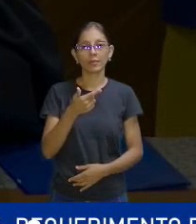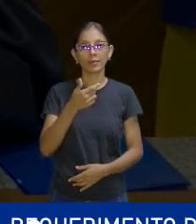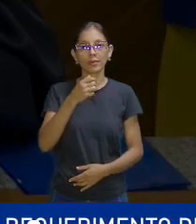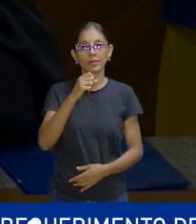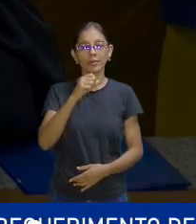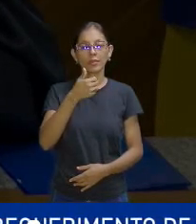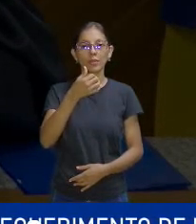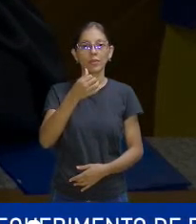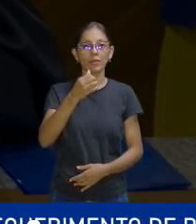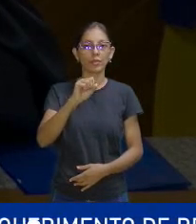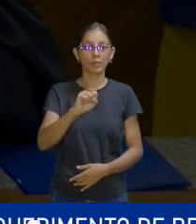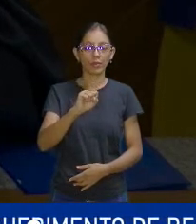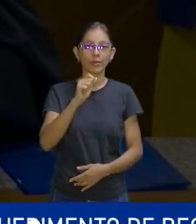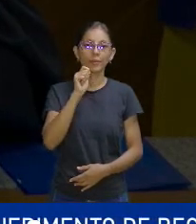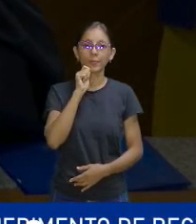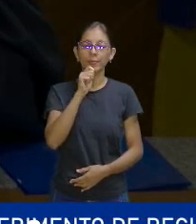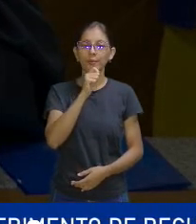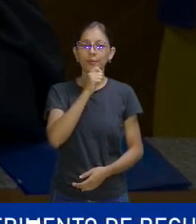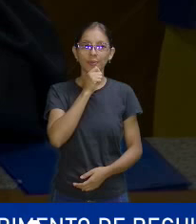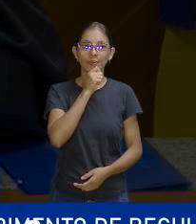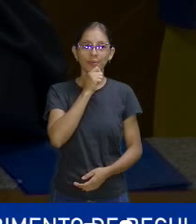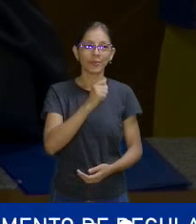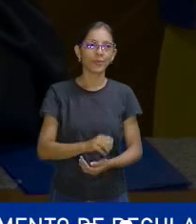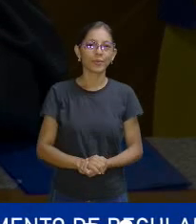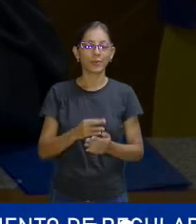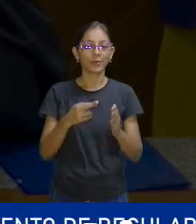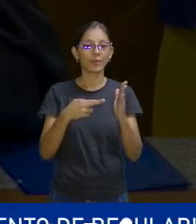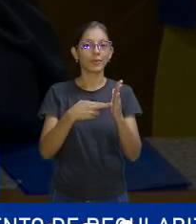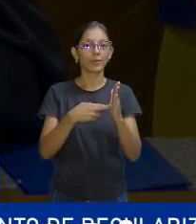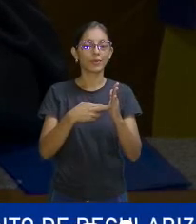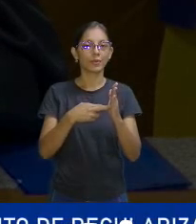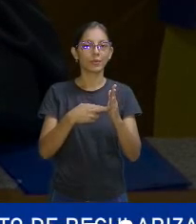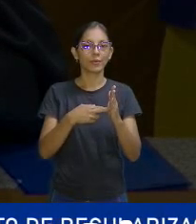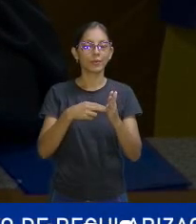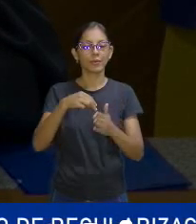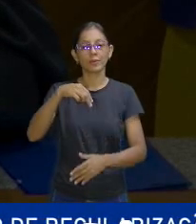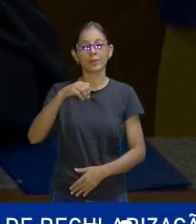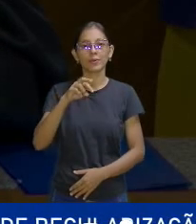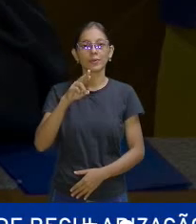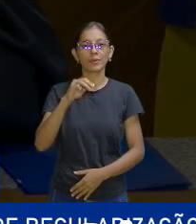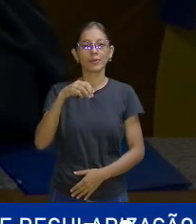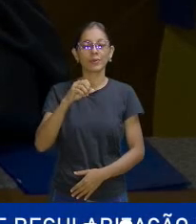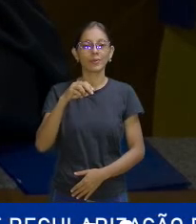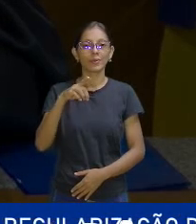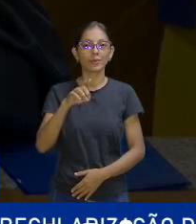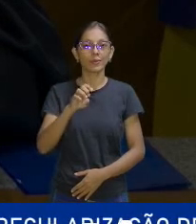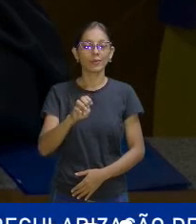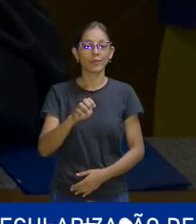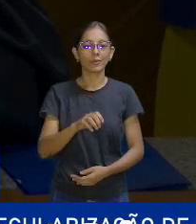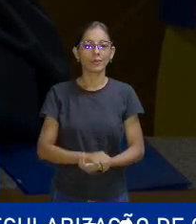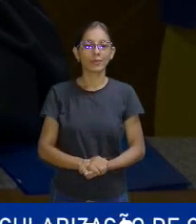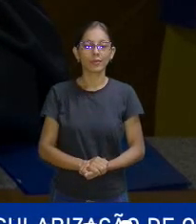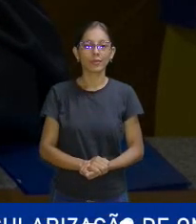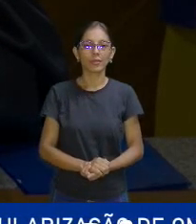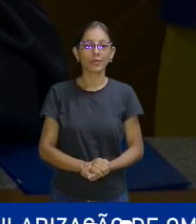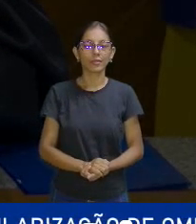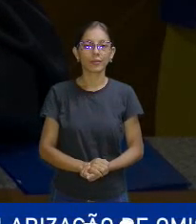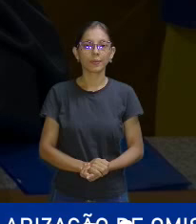06012-98, origem Macapá, relator juiz Normando de Souza, requerente Podemos,